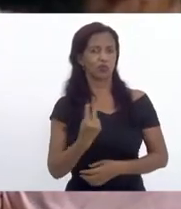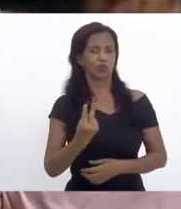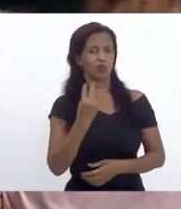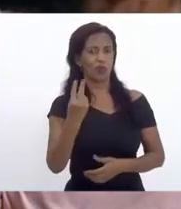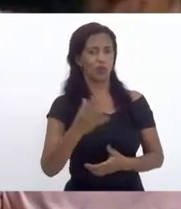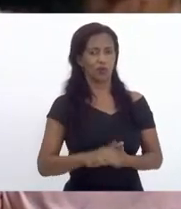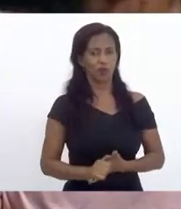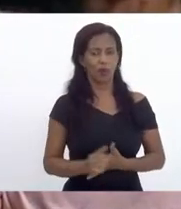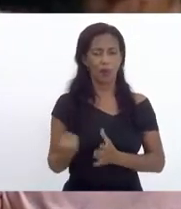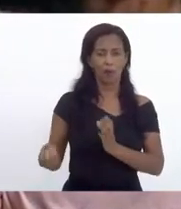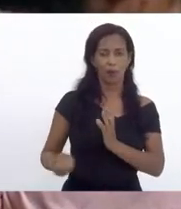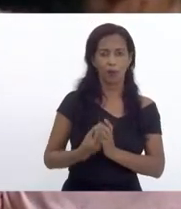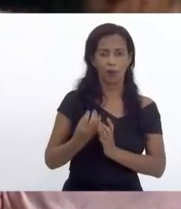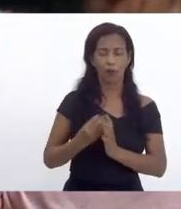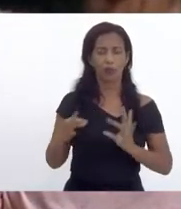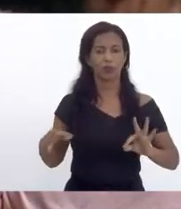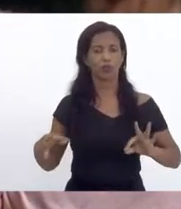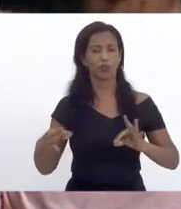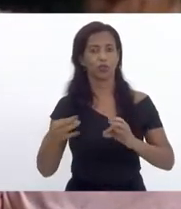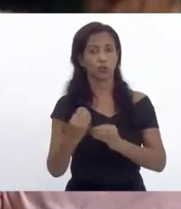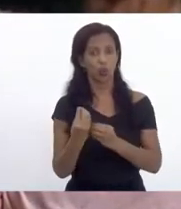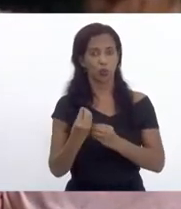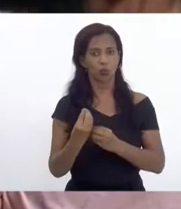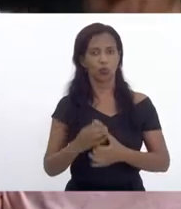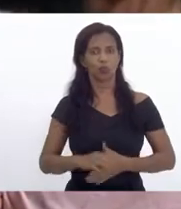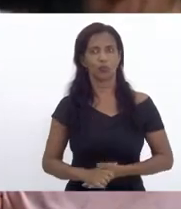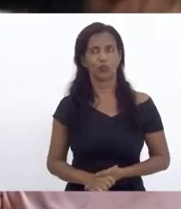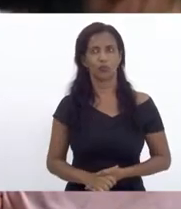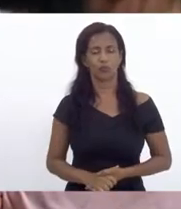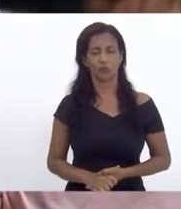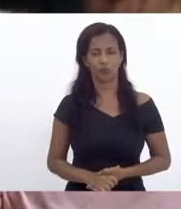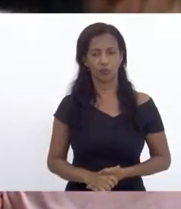e produtiva de todos os grandes investimentos.